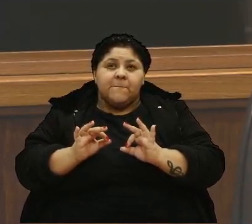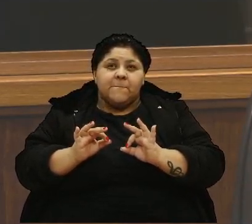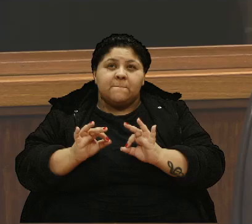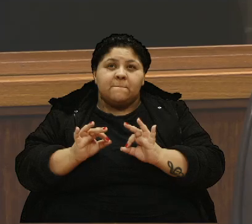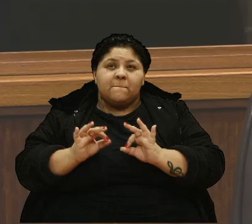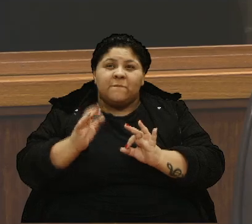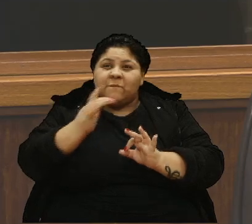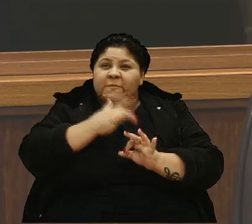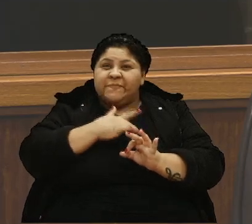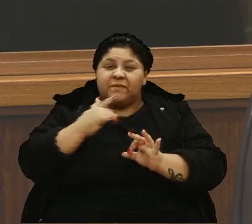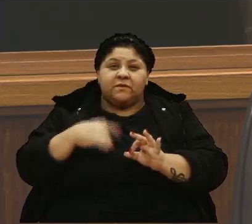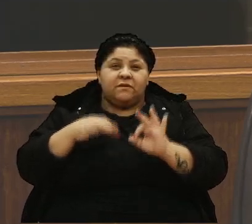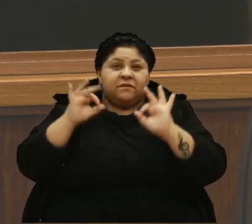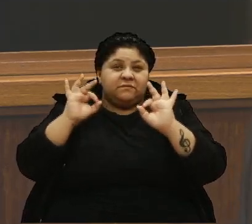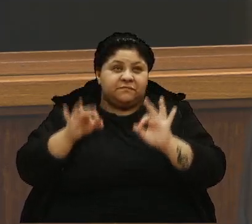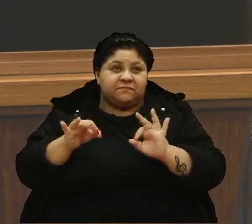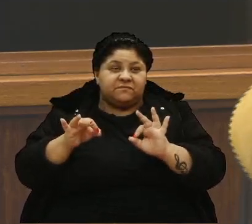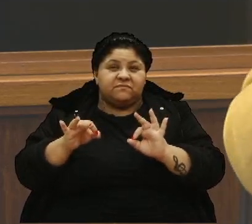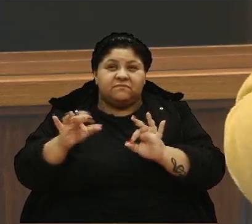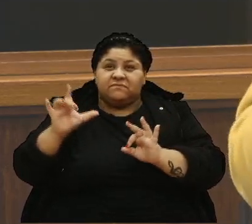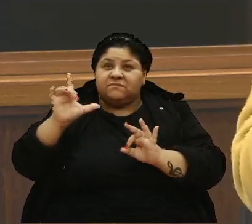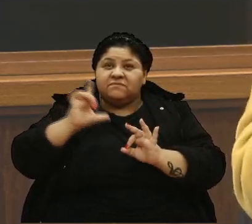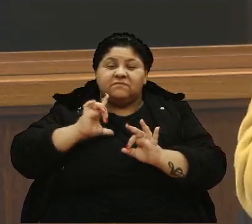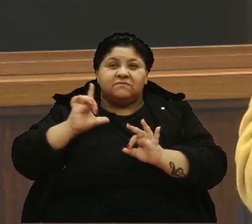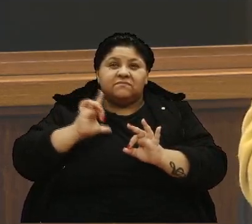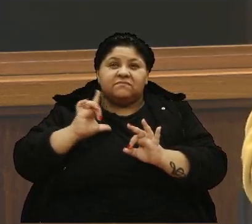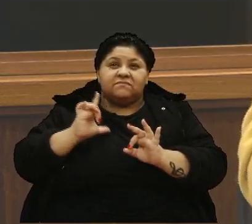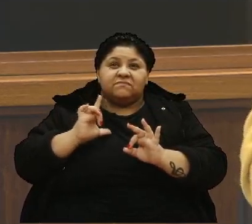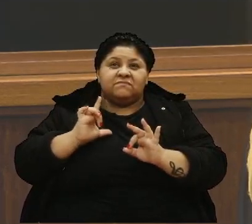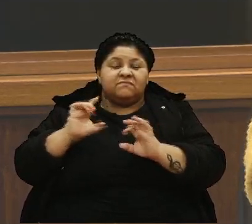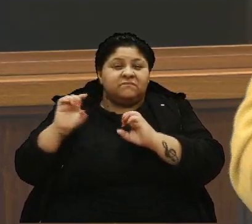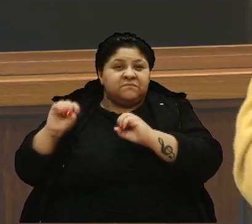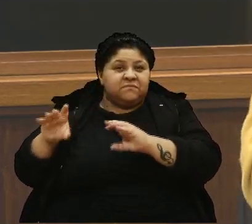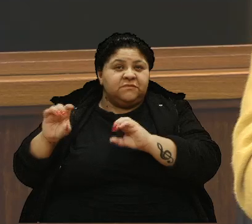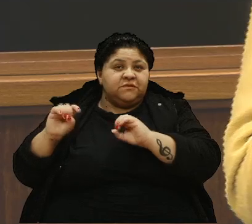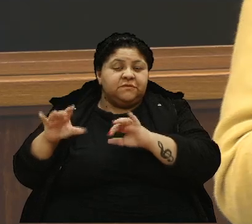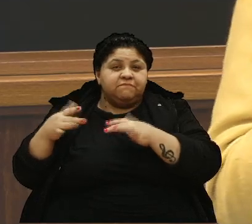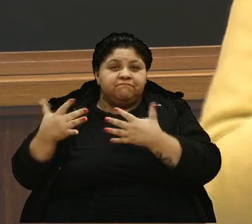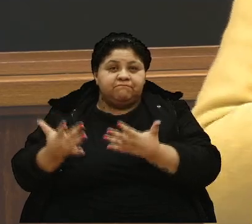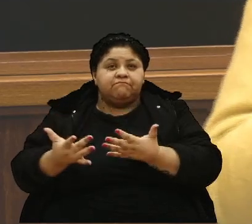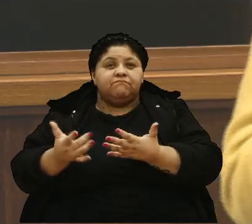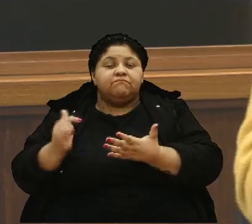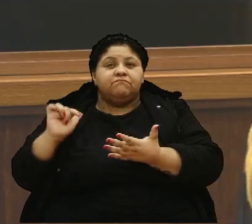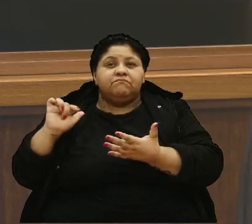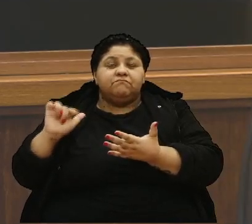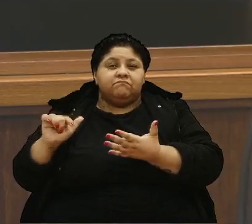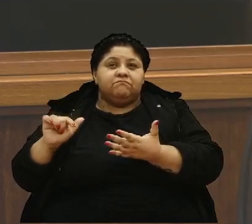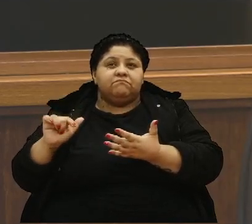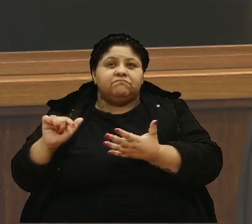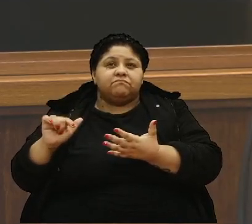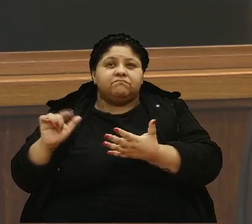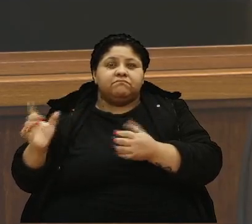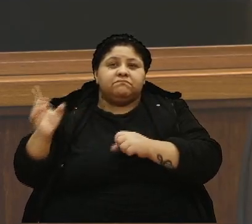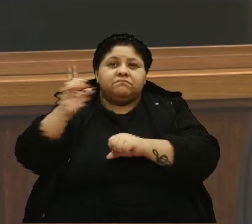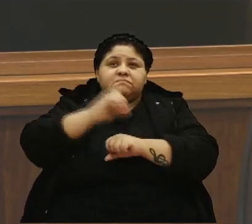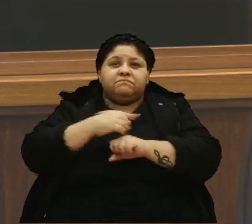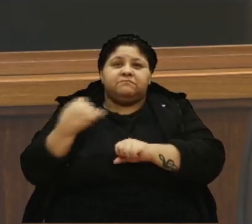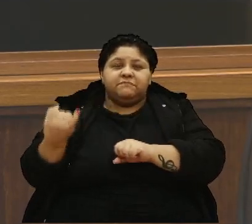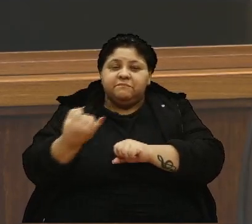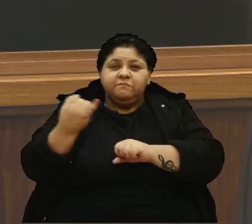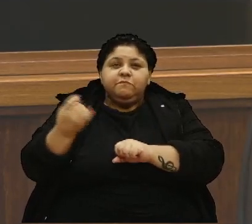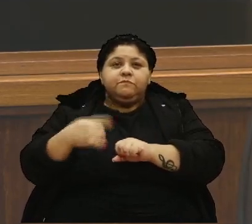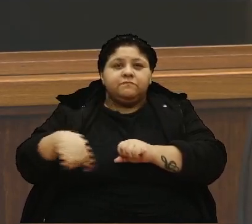a saúde adequada, muitas vezes não tem a educação. Então, é um dia muito importante para a